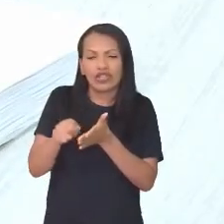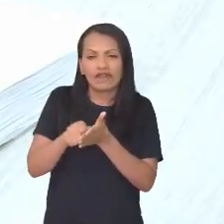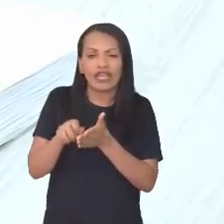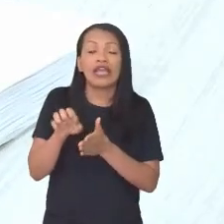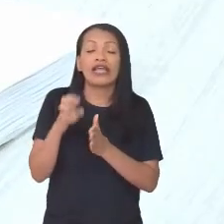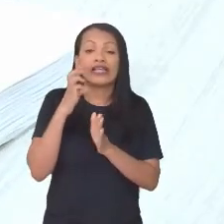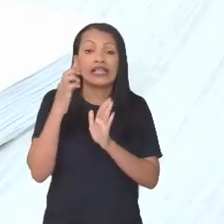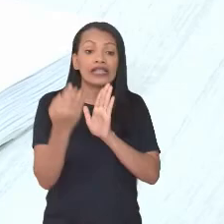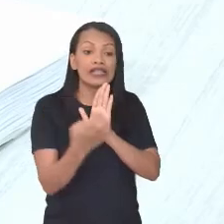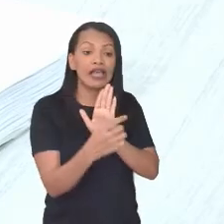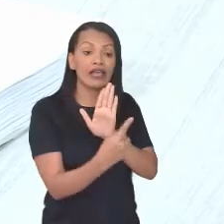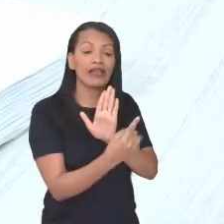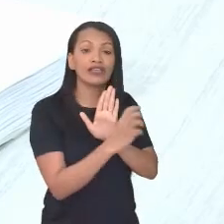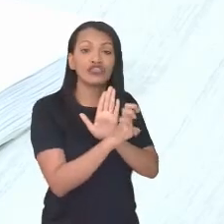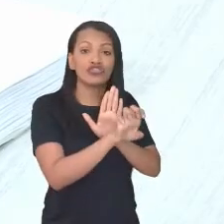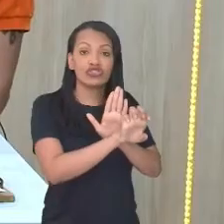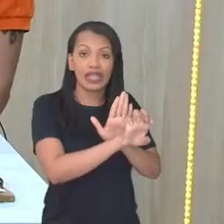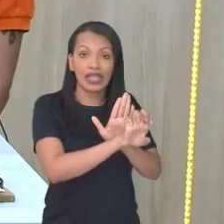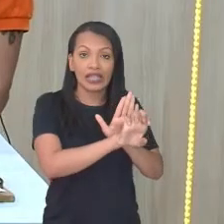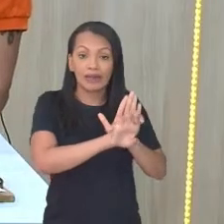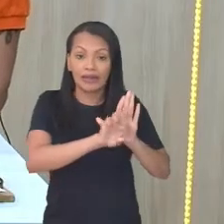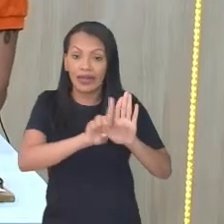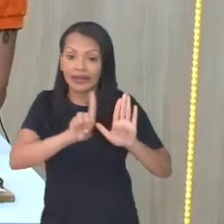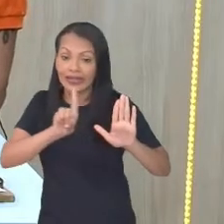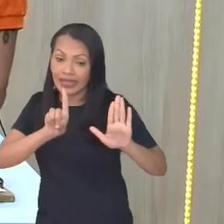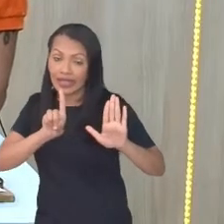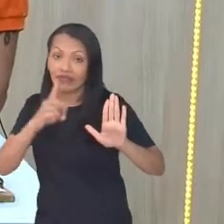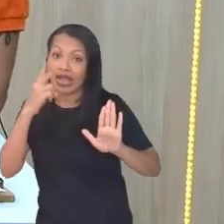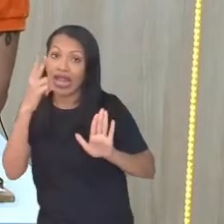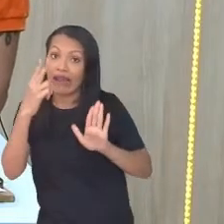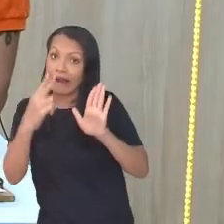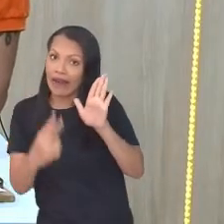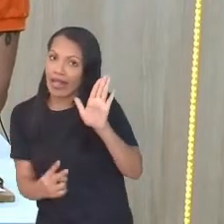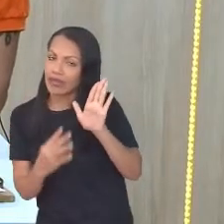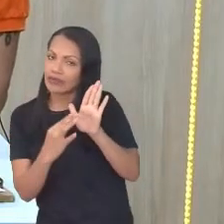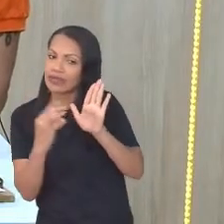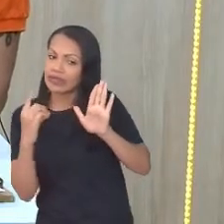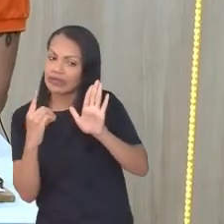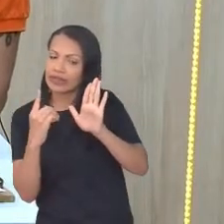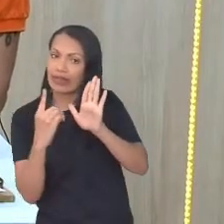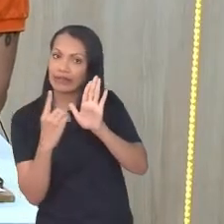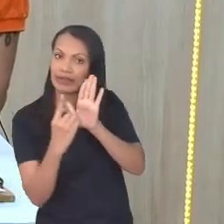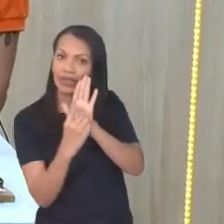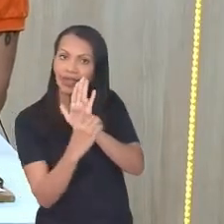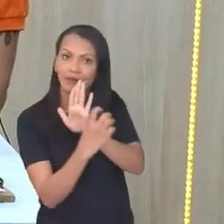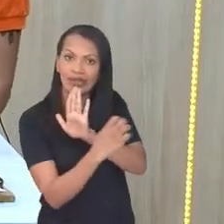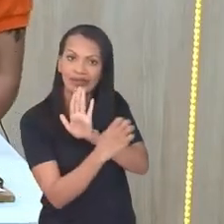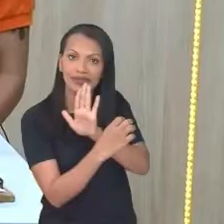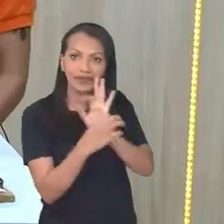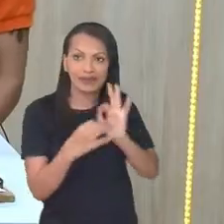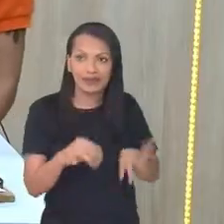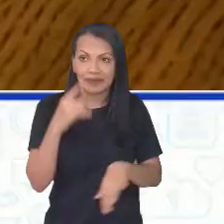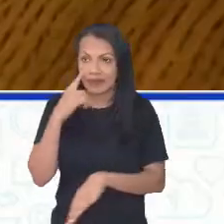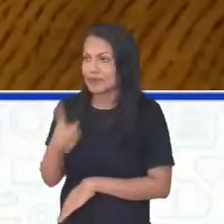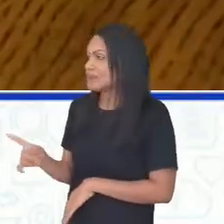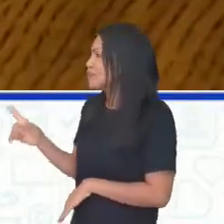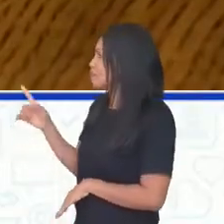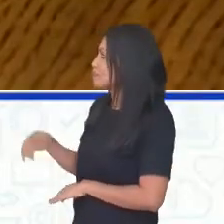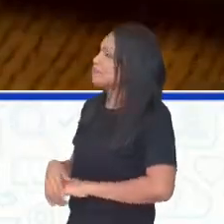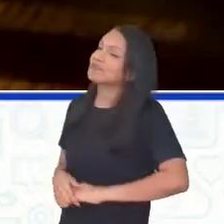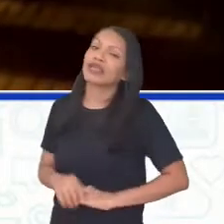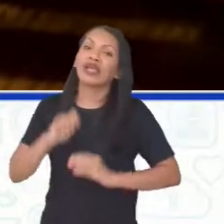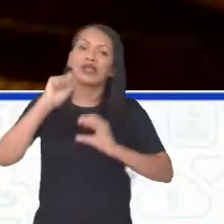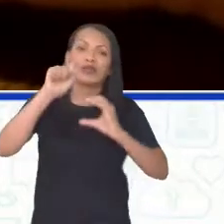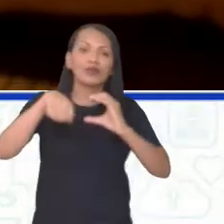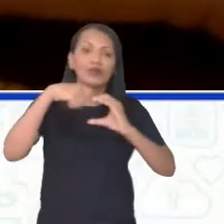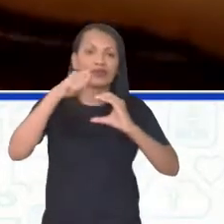de marcar com o cursor, né? Isso, professora Patrícia. Muito bem. Então vamos voltar. Olha, aí no vídeo tem uma demonstração de como acontece